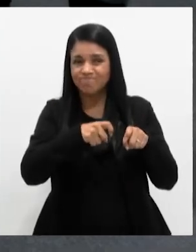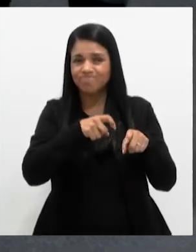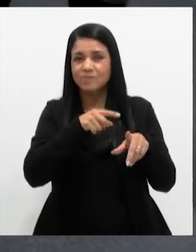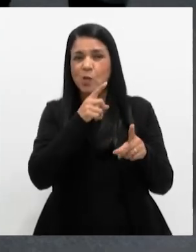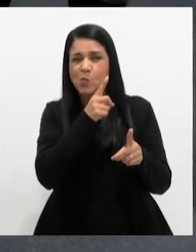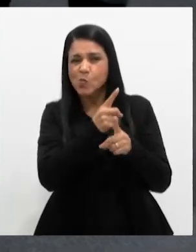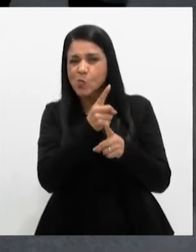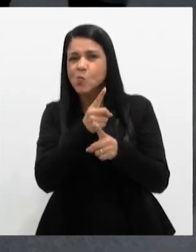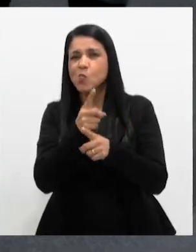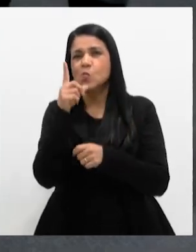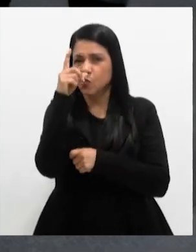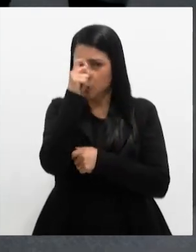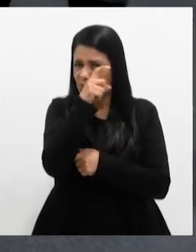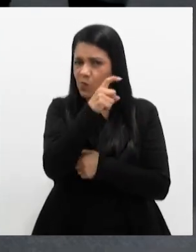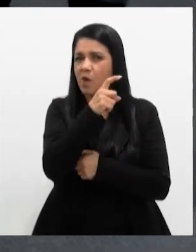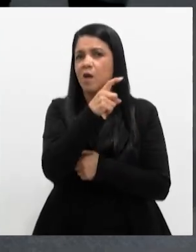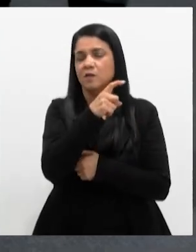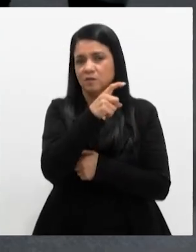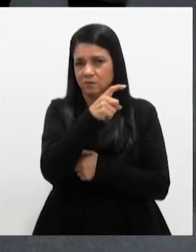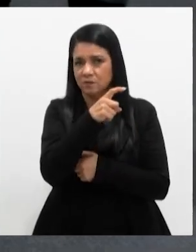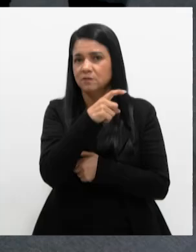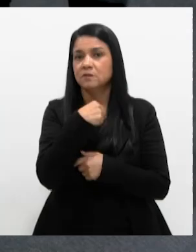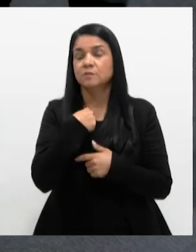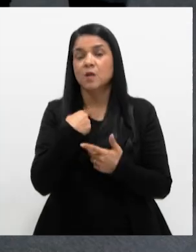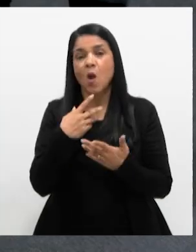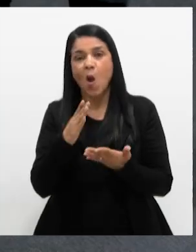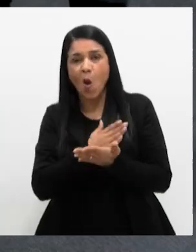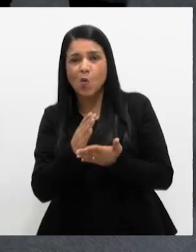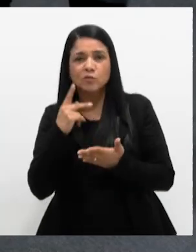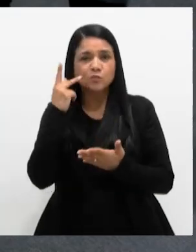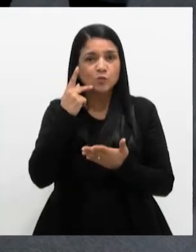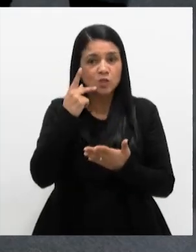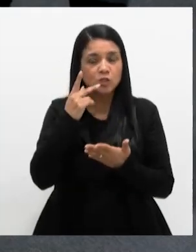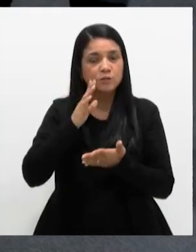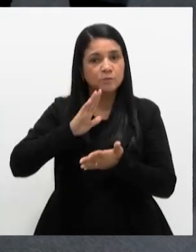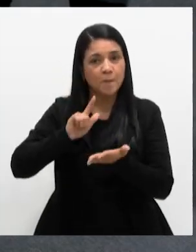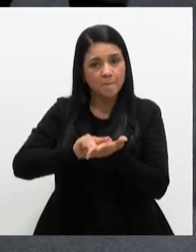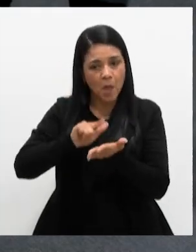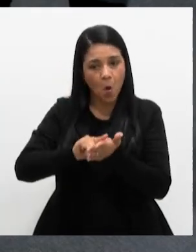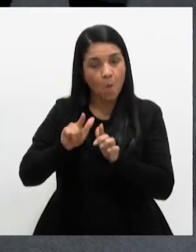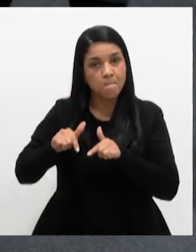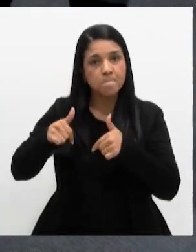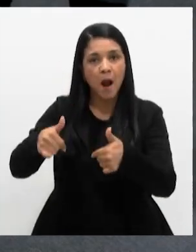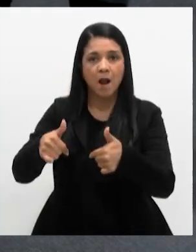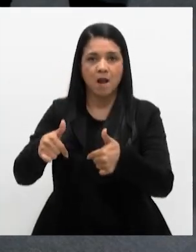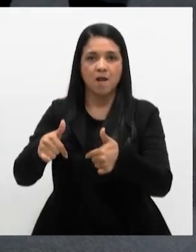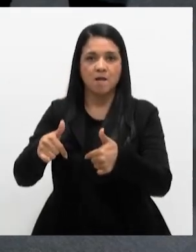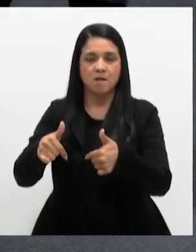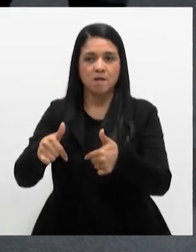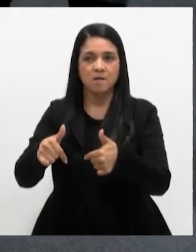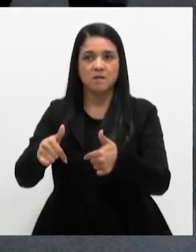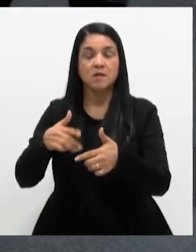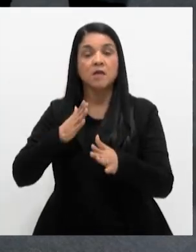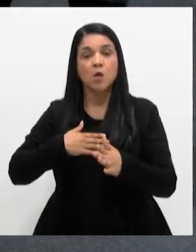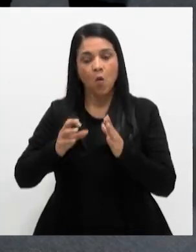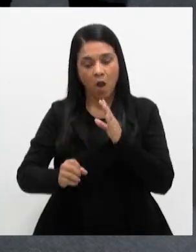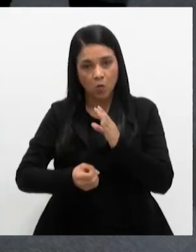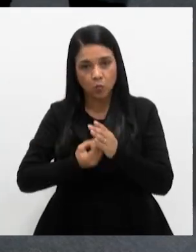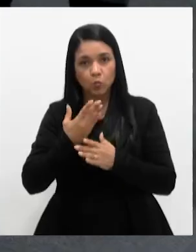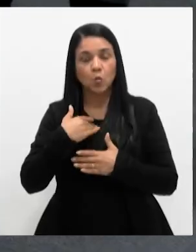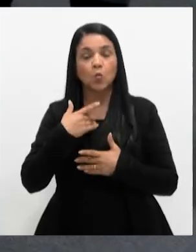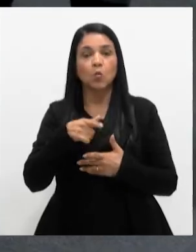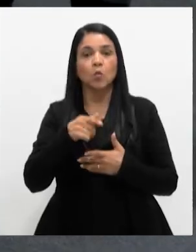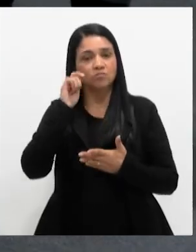muitas dificuldades para que algumas políticas saiam de fato do papel. Eu sou autor, por exemplo, da lei que estabeleceu